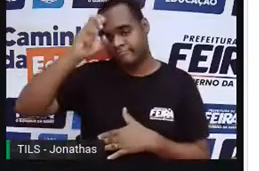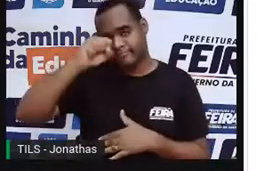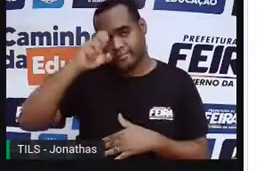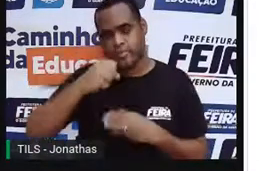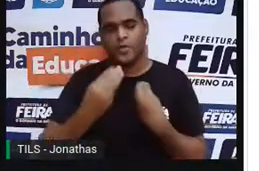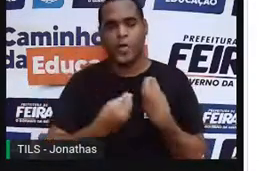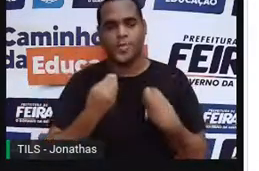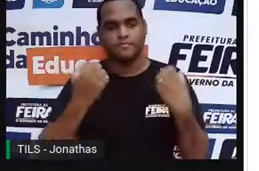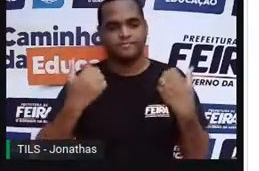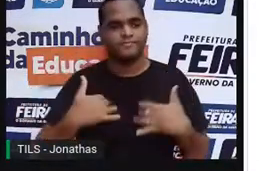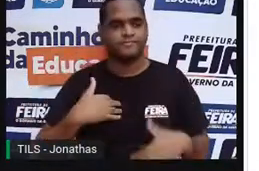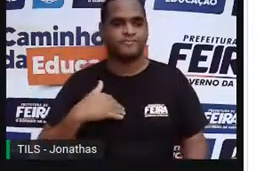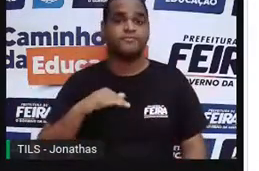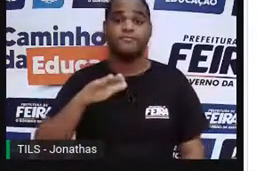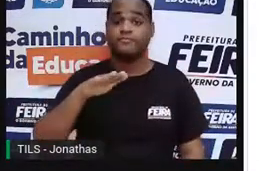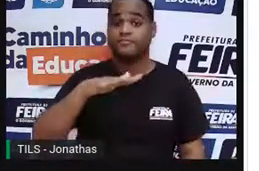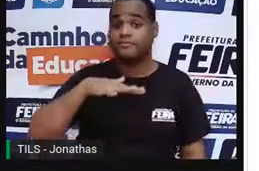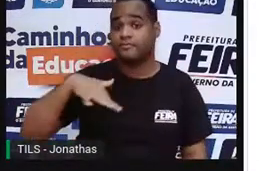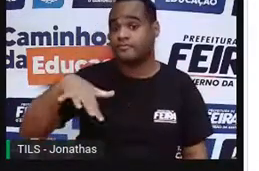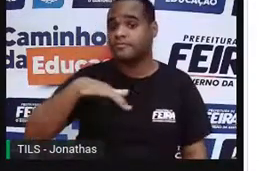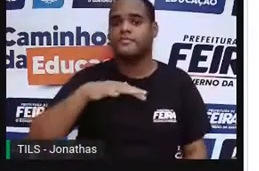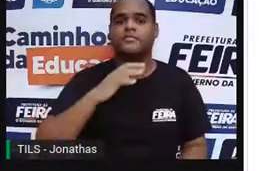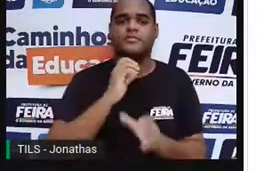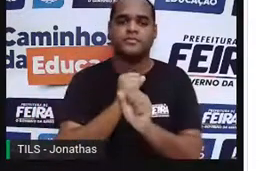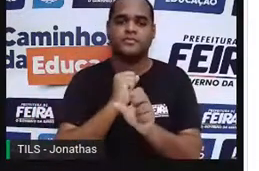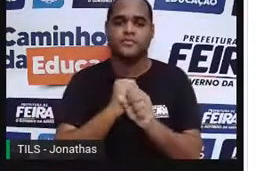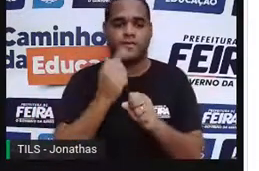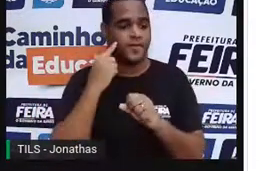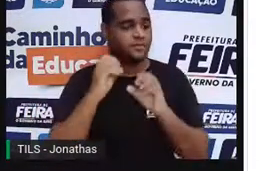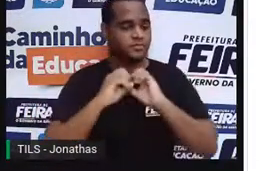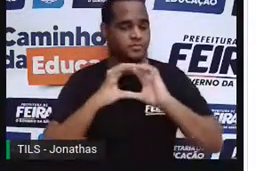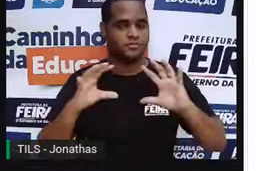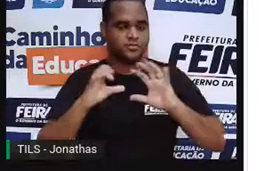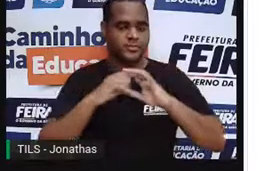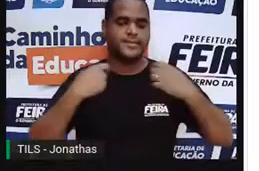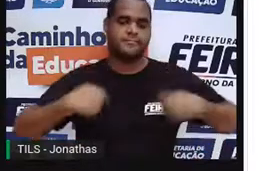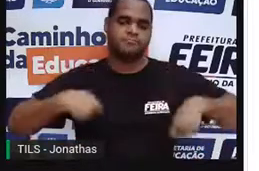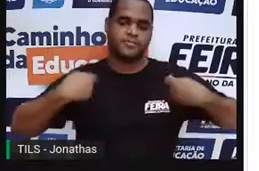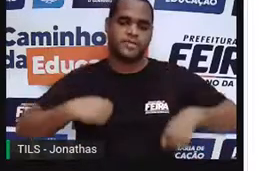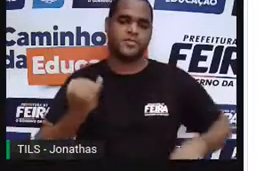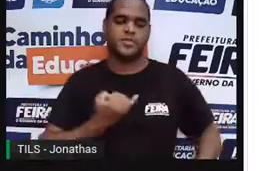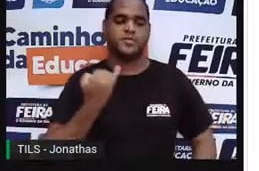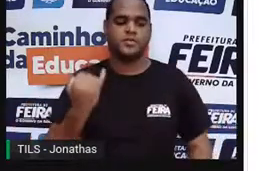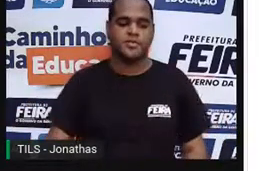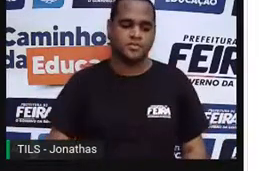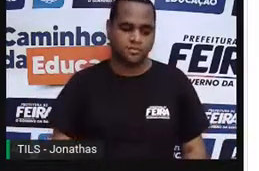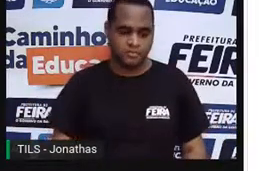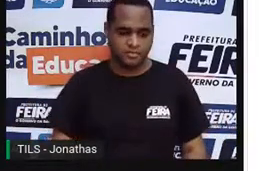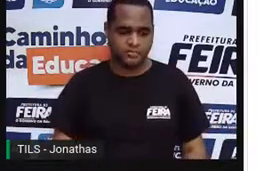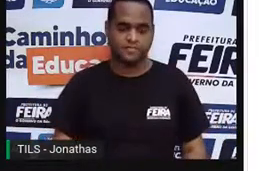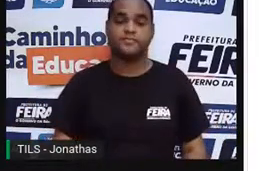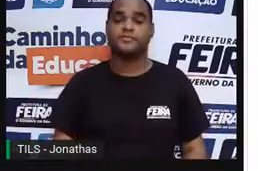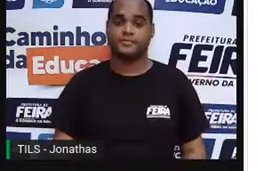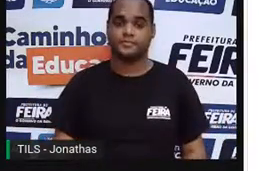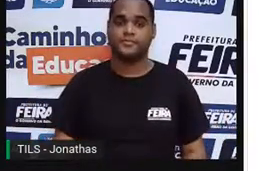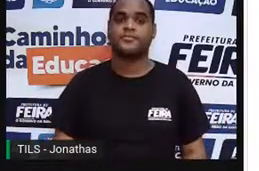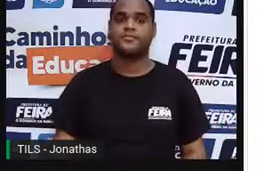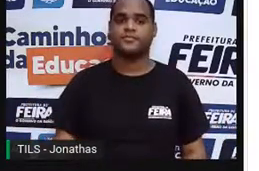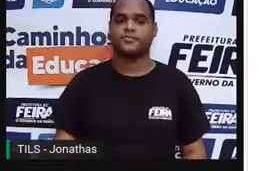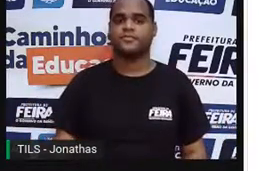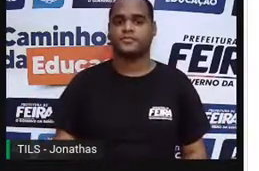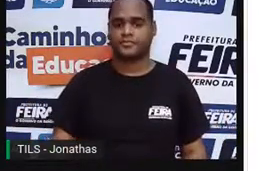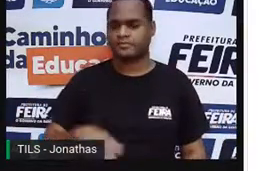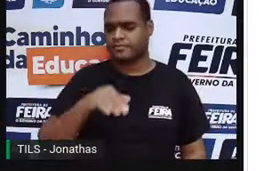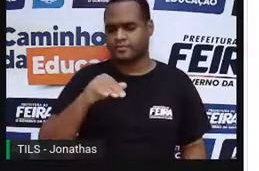terreno área desse terreno Você precisa descobrir o seguinte um quadrilátero é esse aí